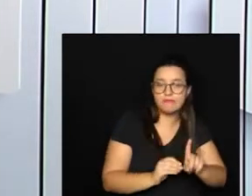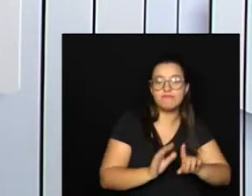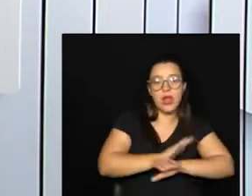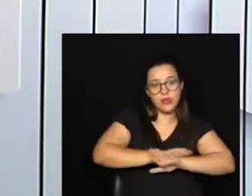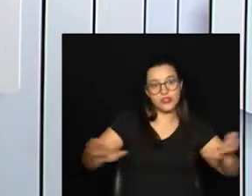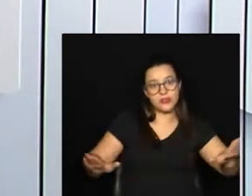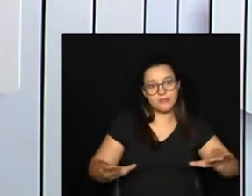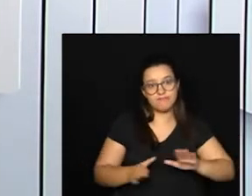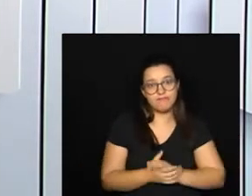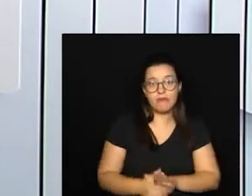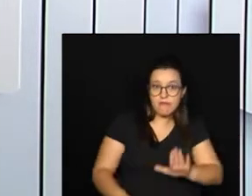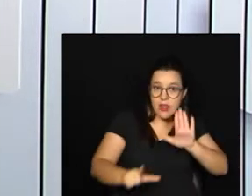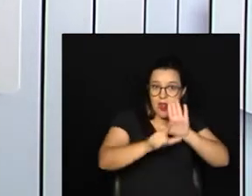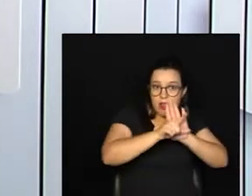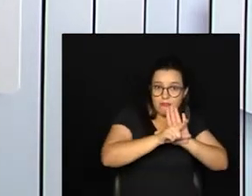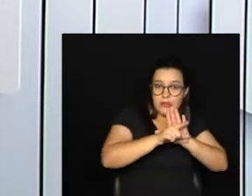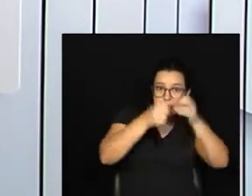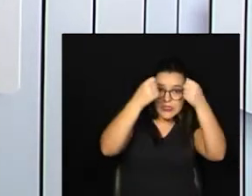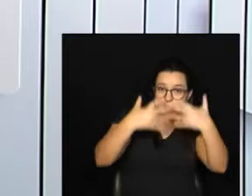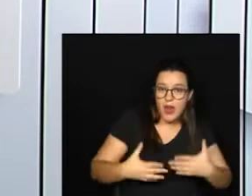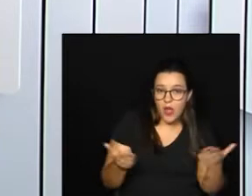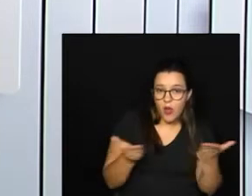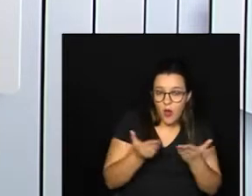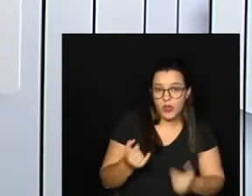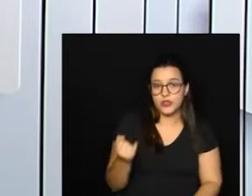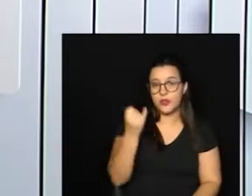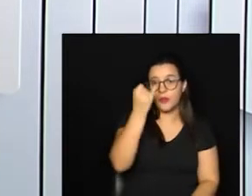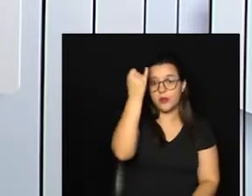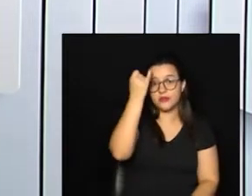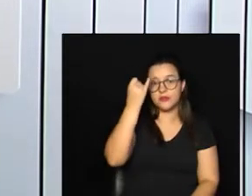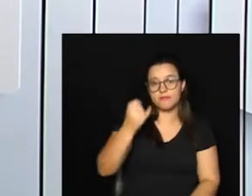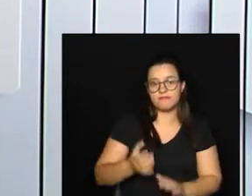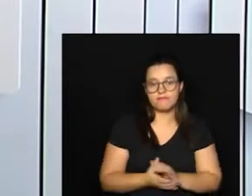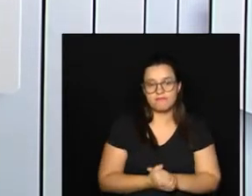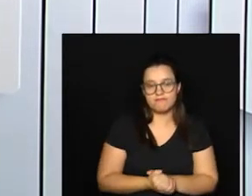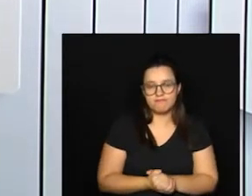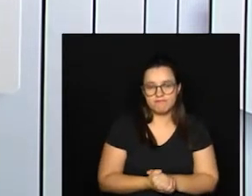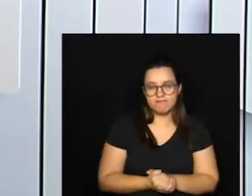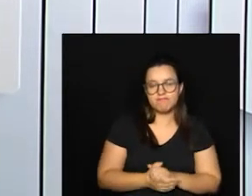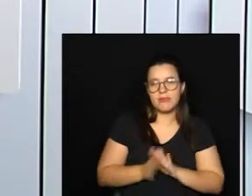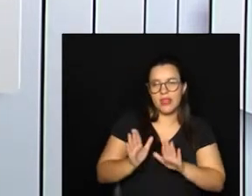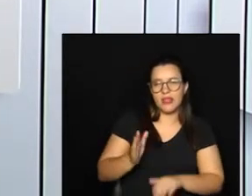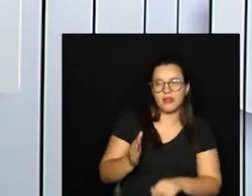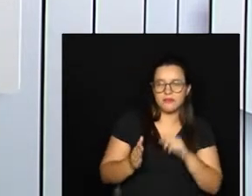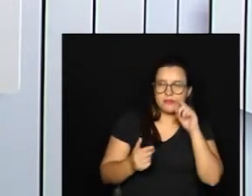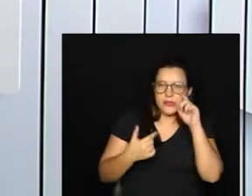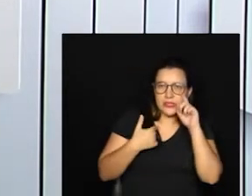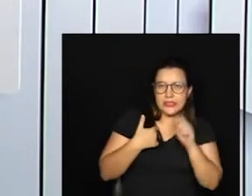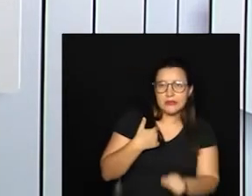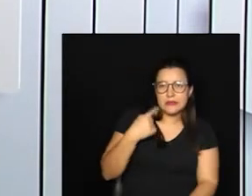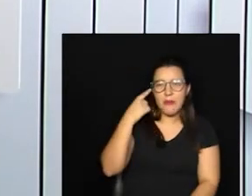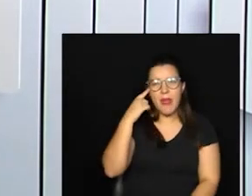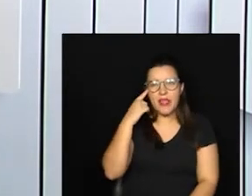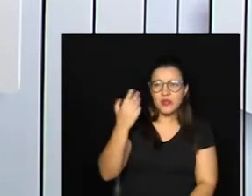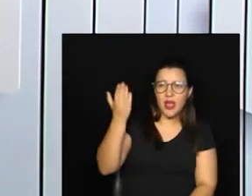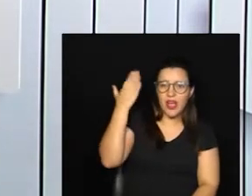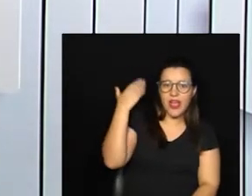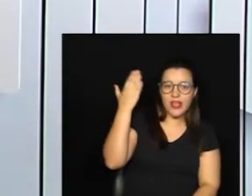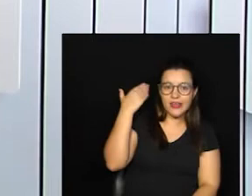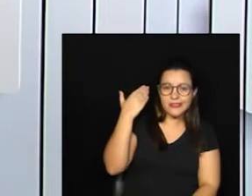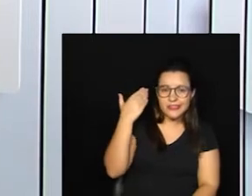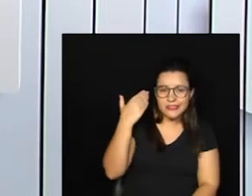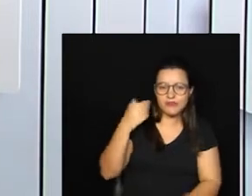aqui sobre este assunto que é importantíssimo. Leonardo, era muito comum, acredito que ainda seja, divulgação